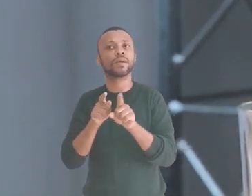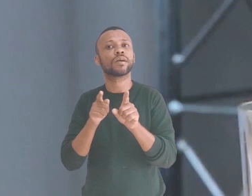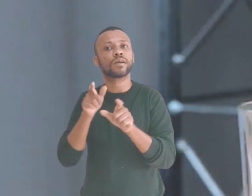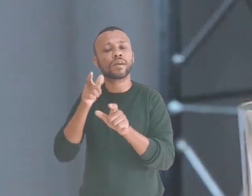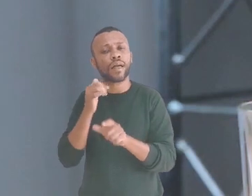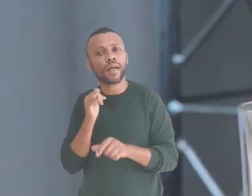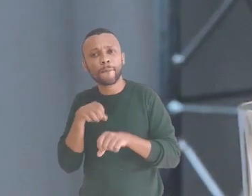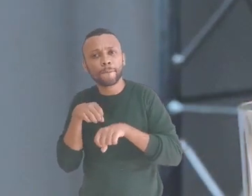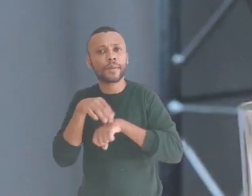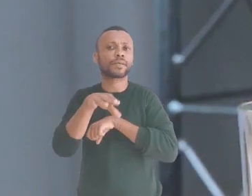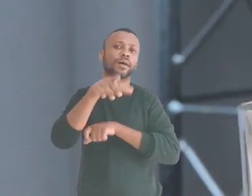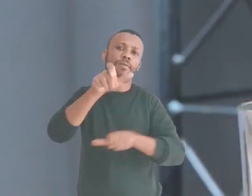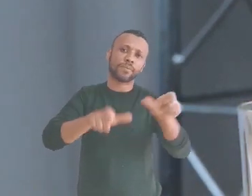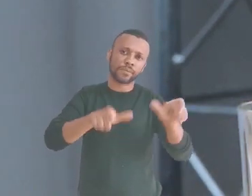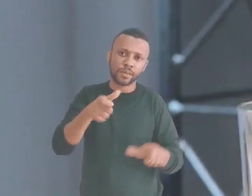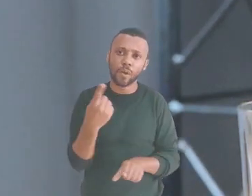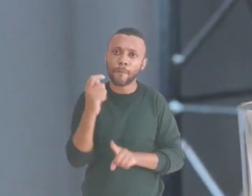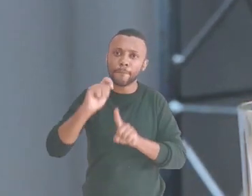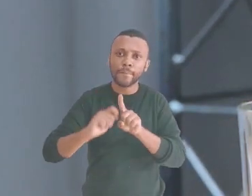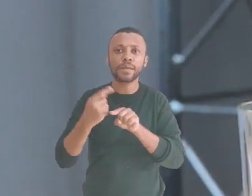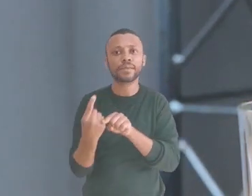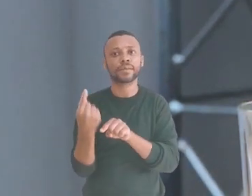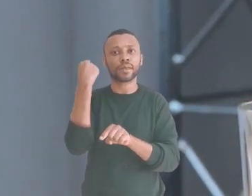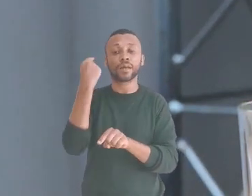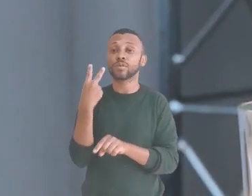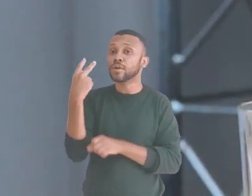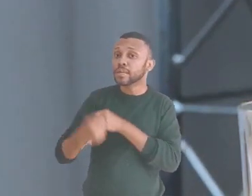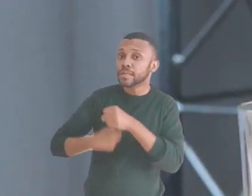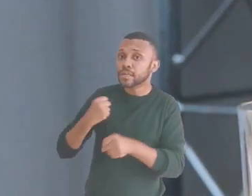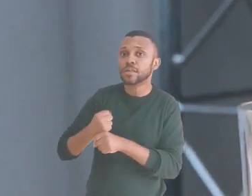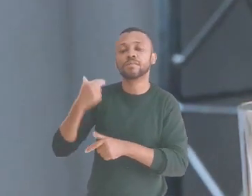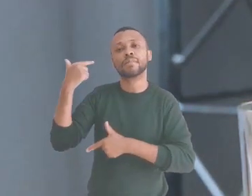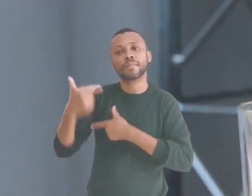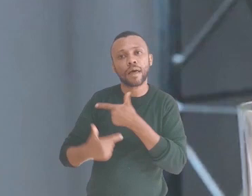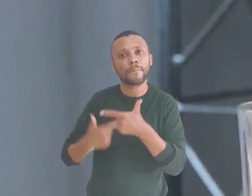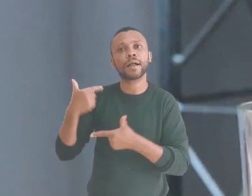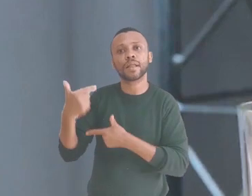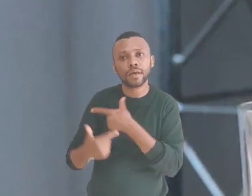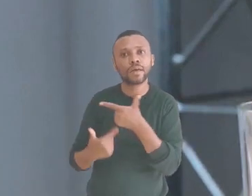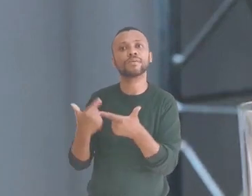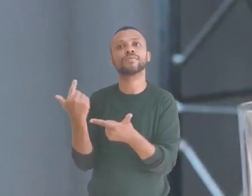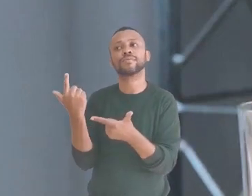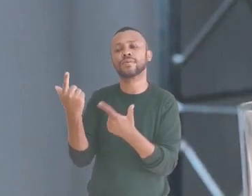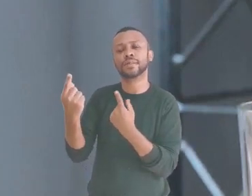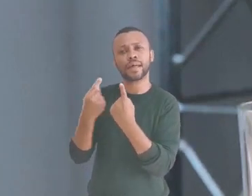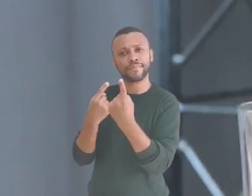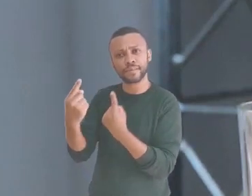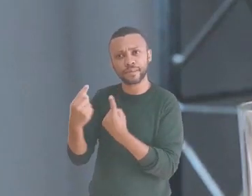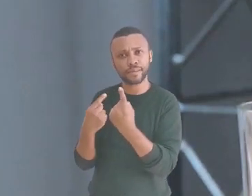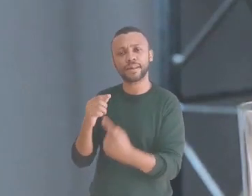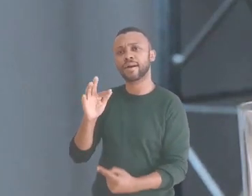E há um tempo atrás, até um mês atrás, eu fiquei 2 anos trabalhando no Detran da Francisco Bicalho, que é o Detran